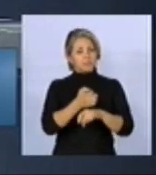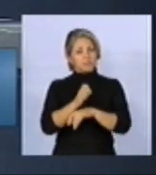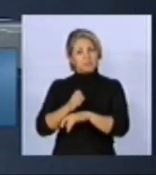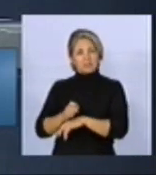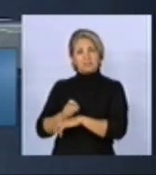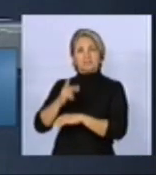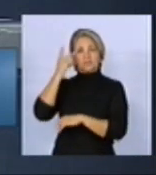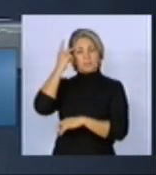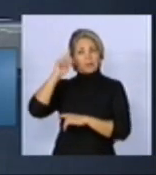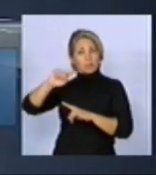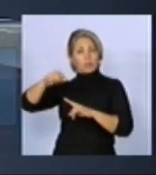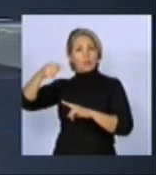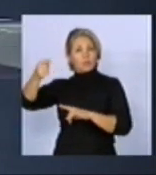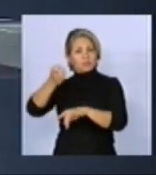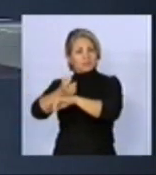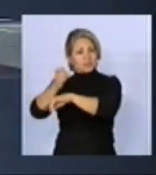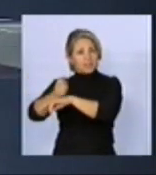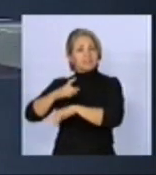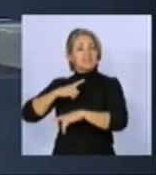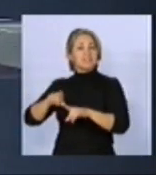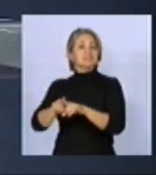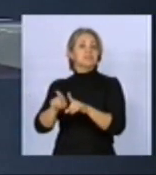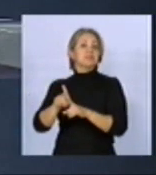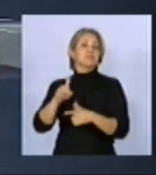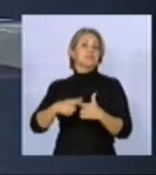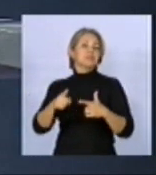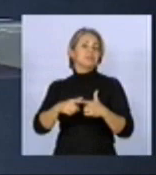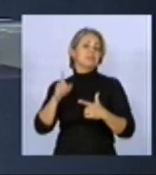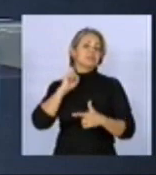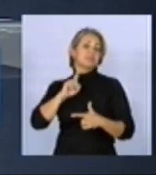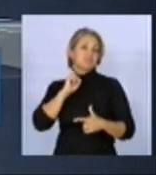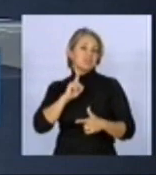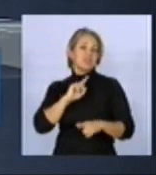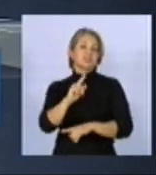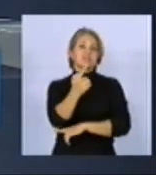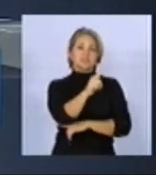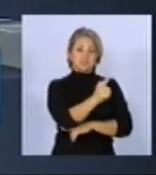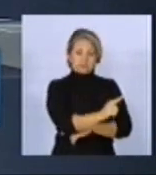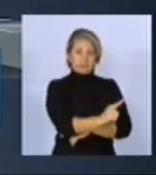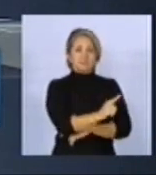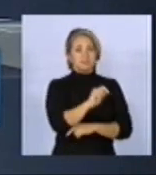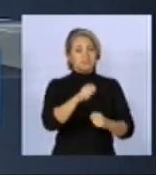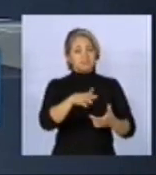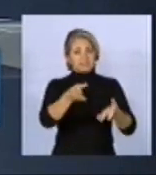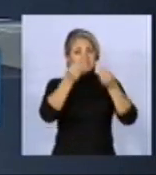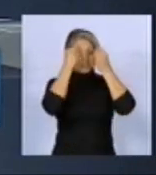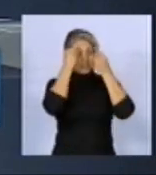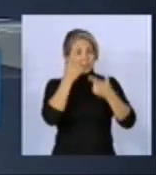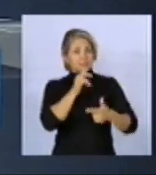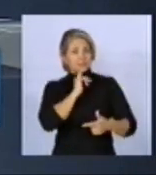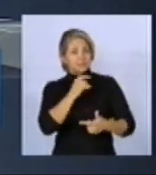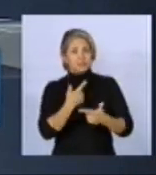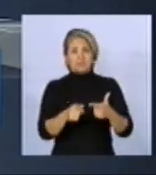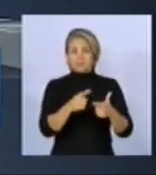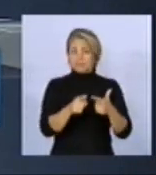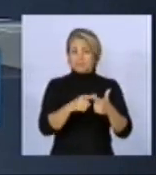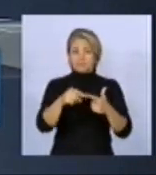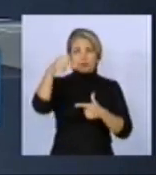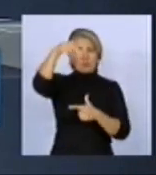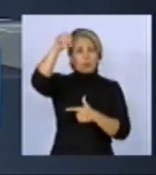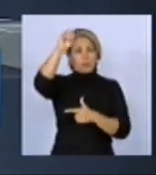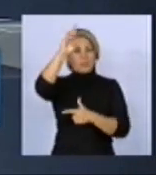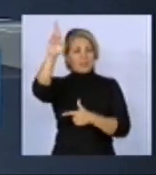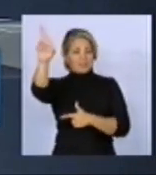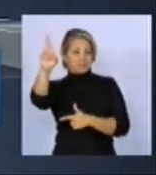também impactaria fortemente Minas Gerais e Goiás né isso poderia nos dar o entendimento que não impactaria o Nordeste por exemplo né